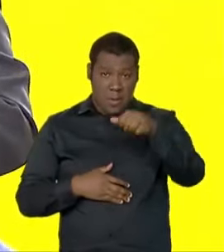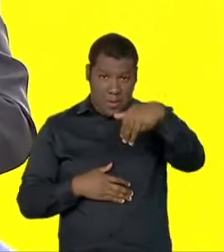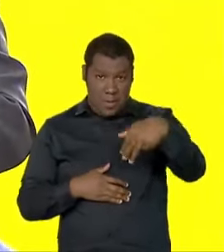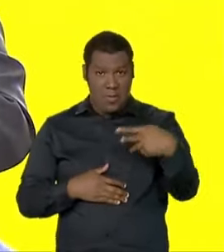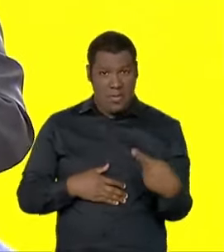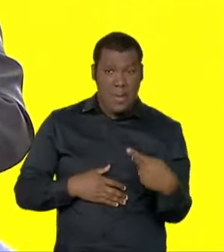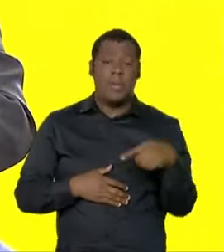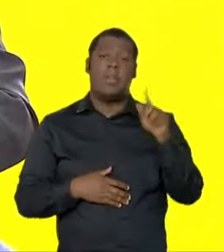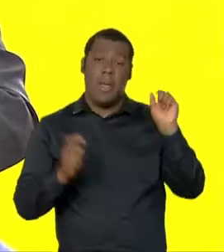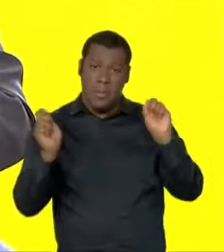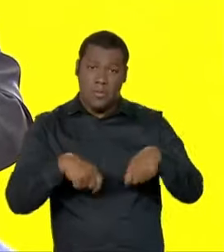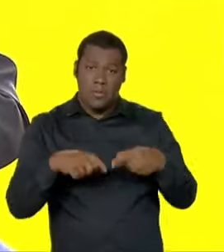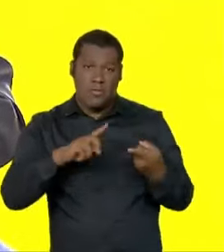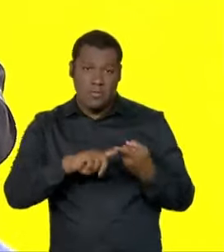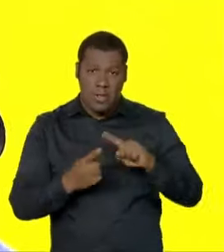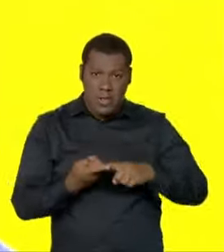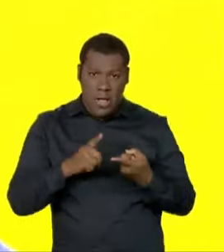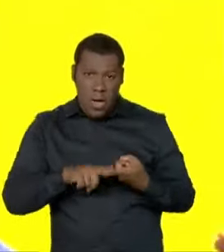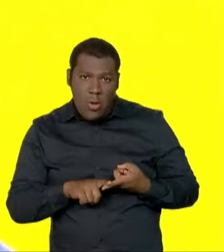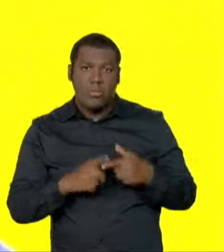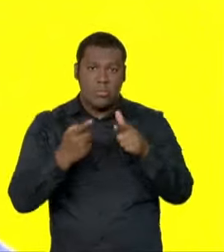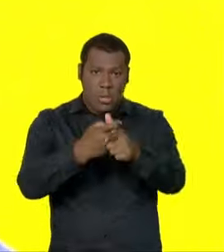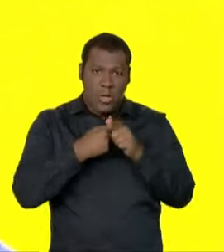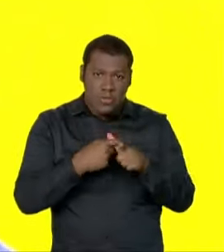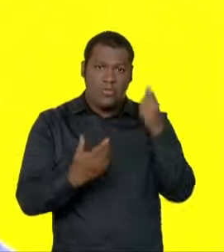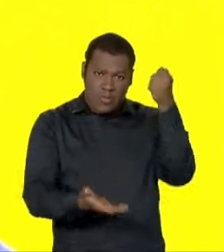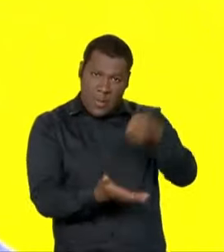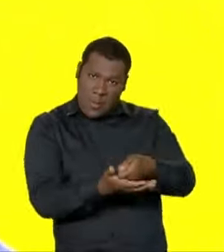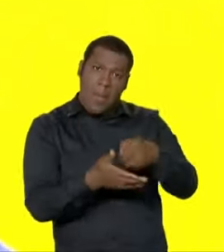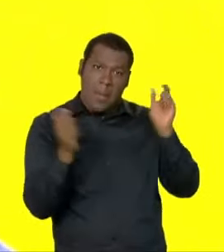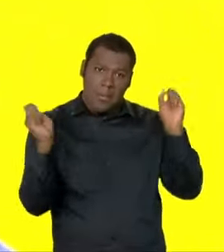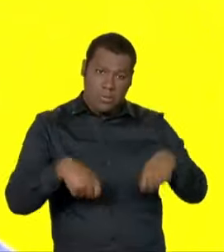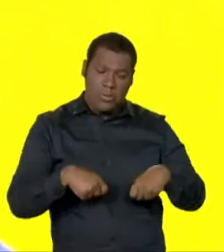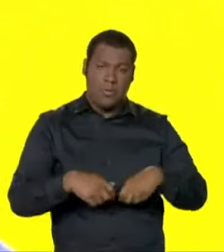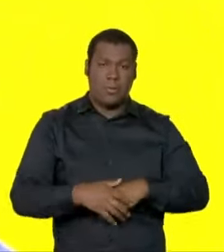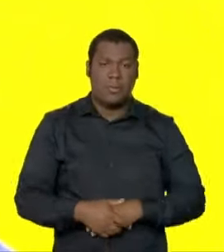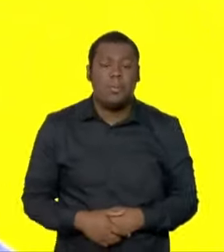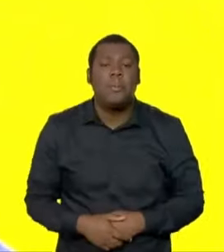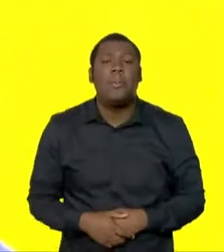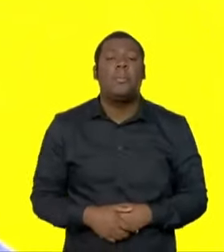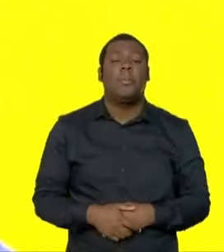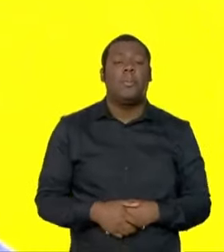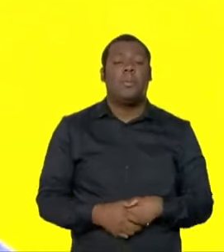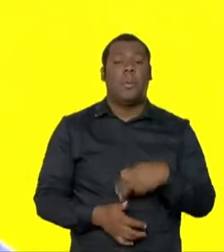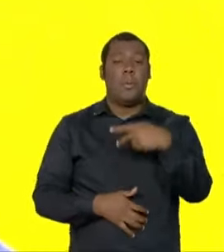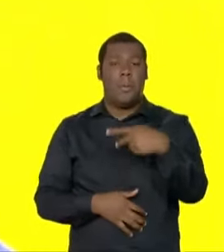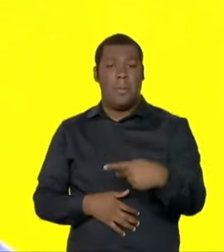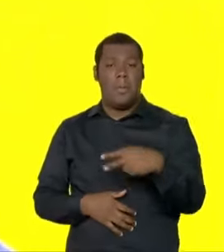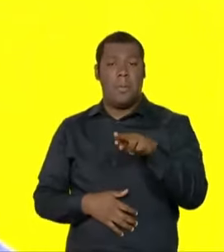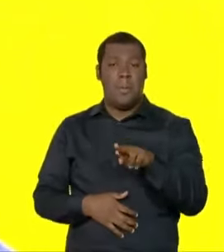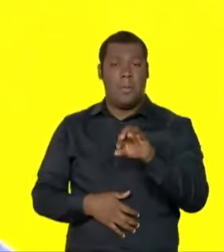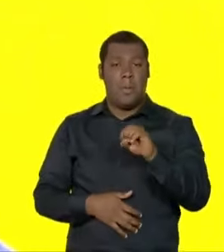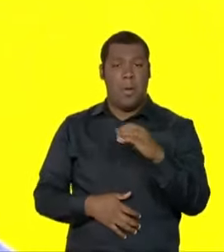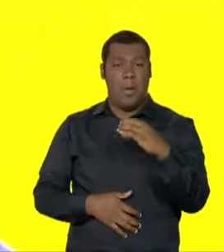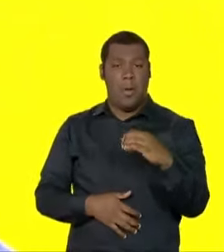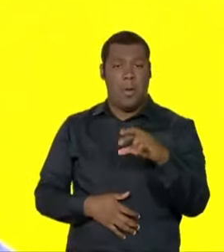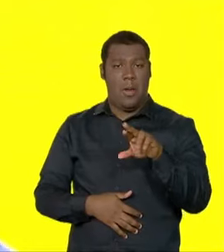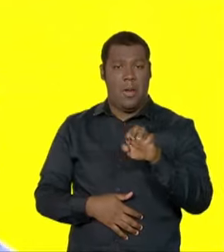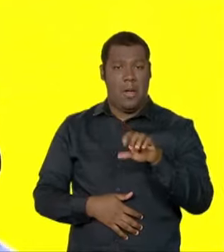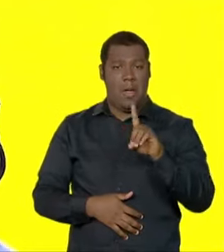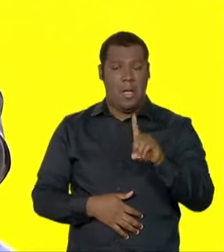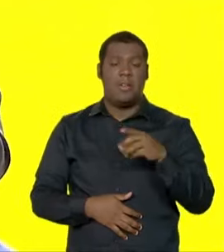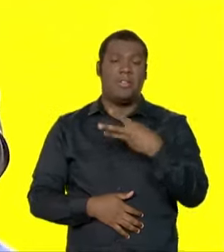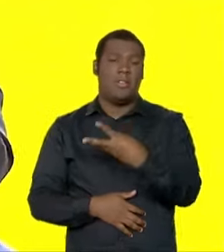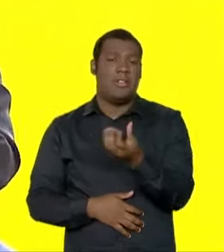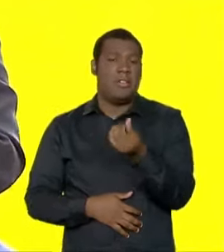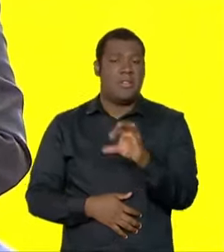medida provisória, é permitido o refinanciamento do Pronamp. E para finalizar, não é, presidente, o Procred 360, que é uma